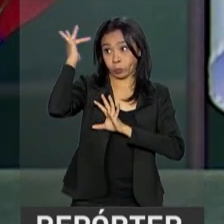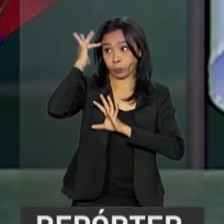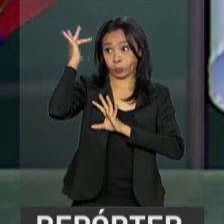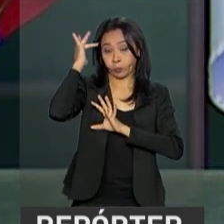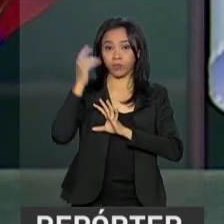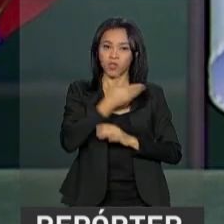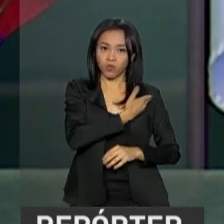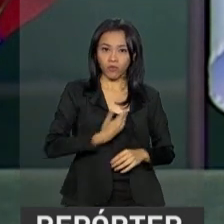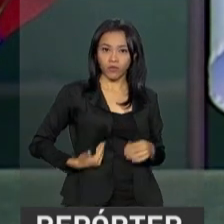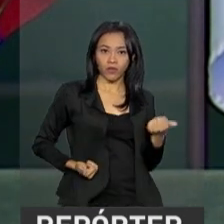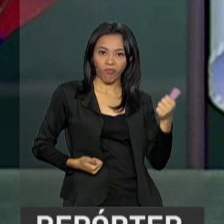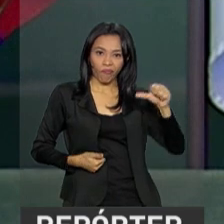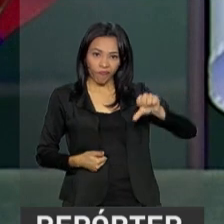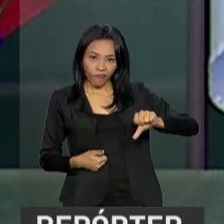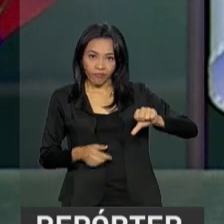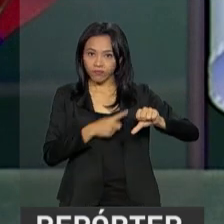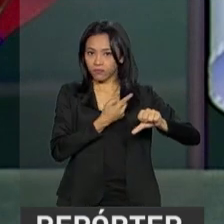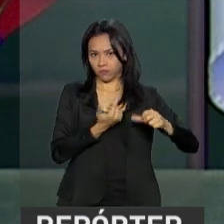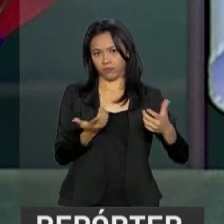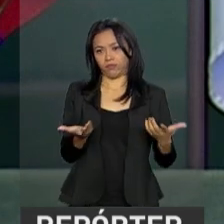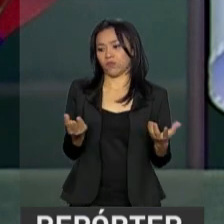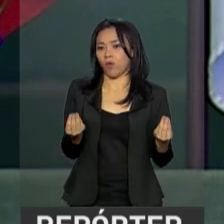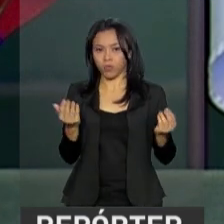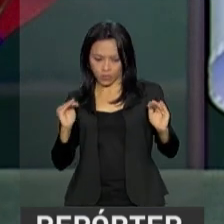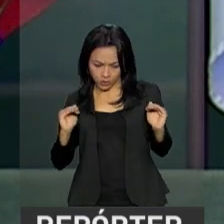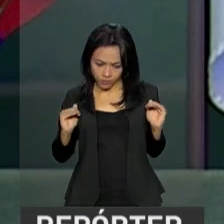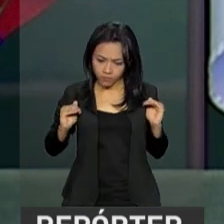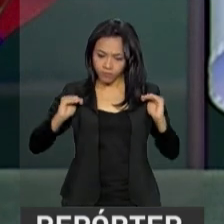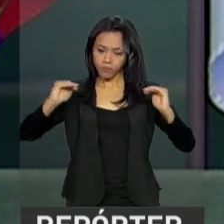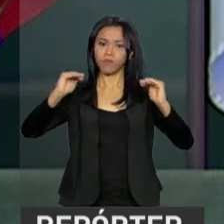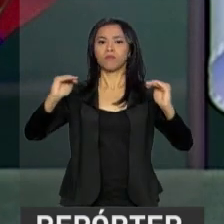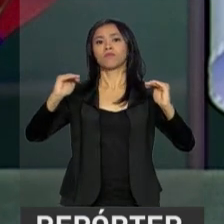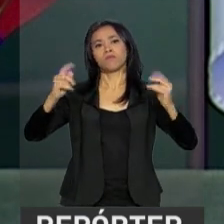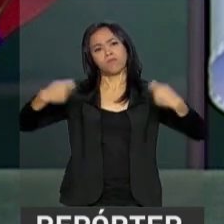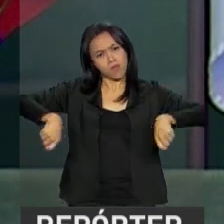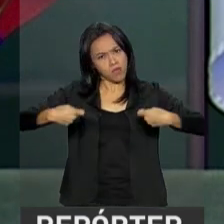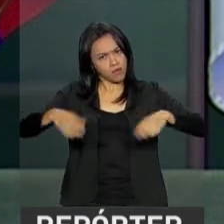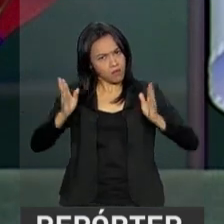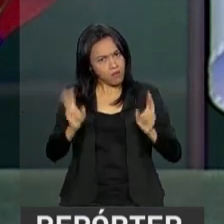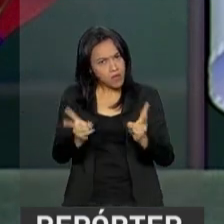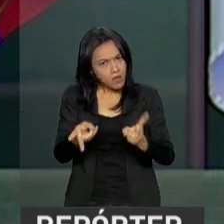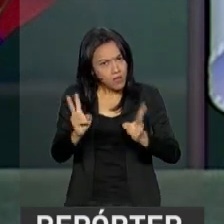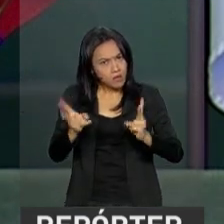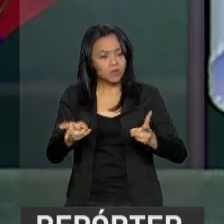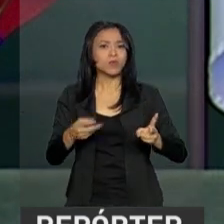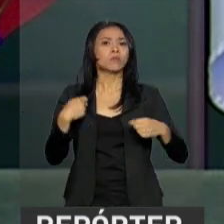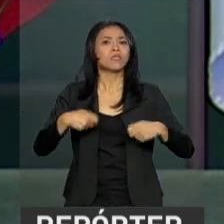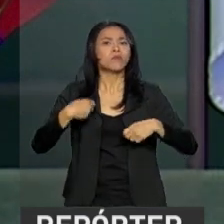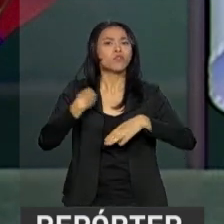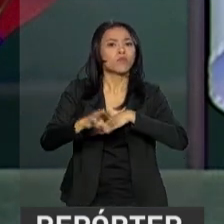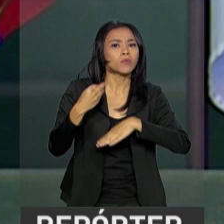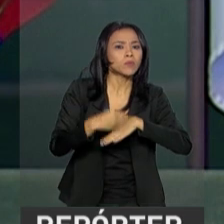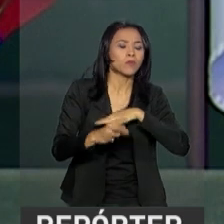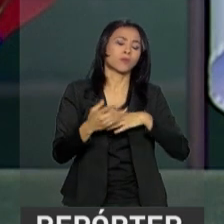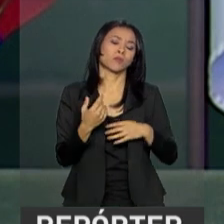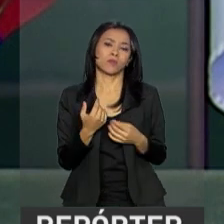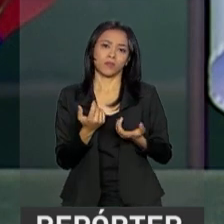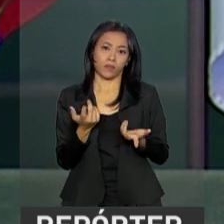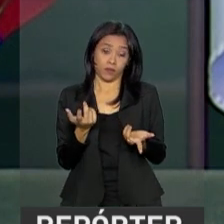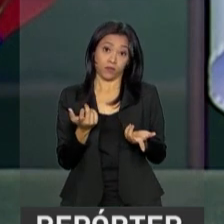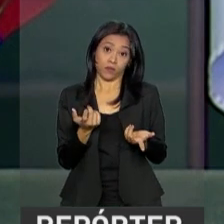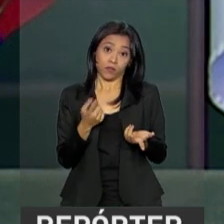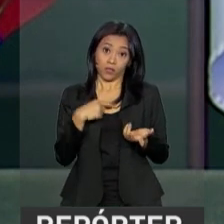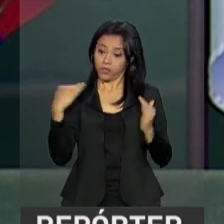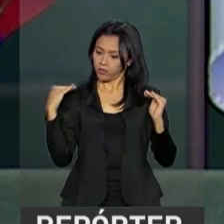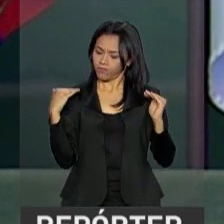desorganização no combate ao crime organizado nós precisamos de base de dados como dizia há pouco dados